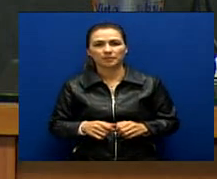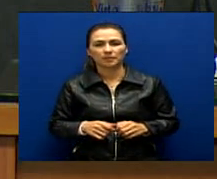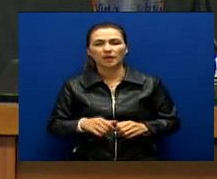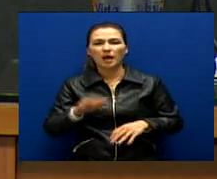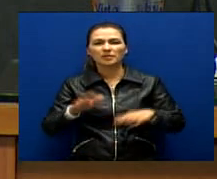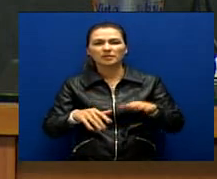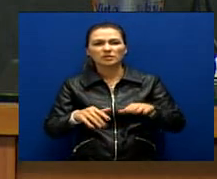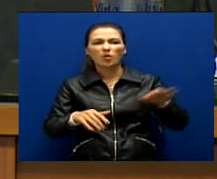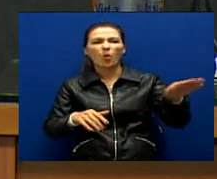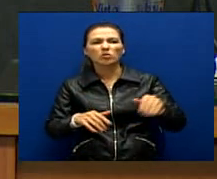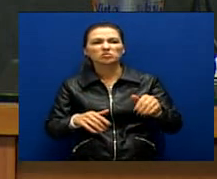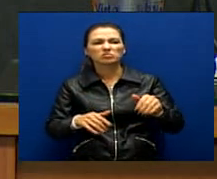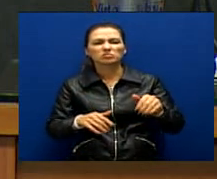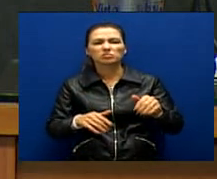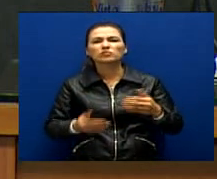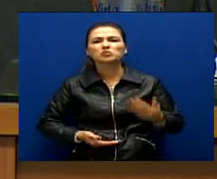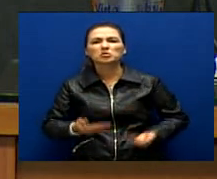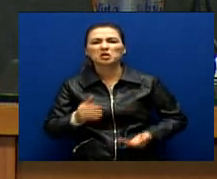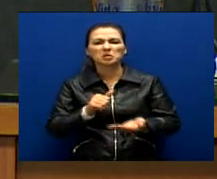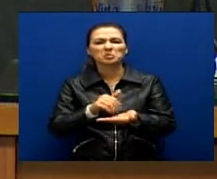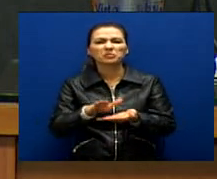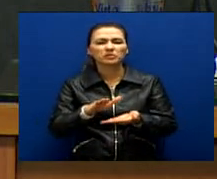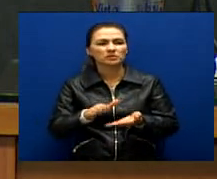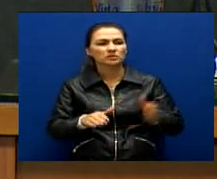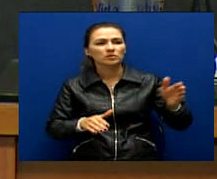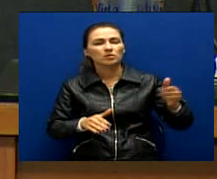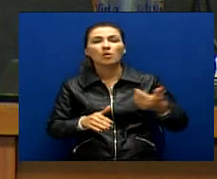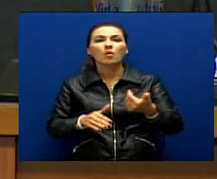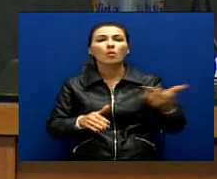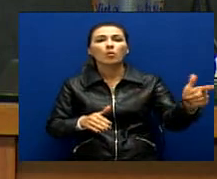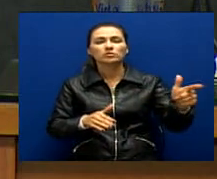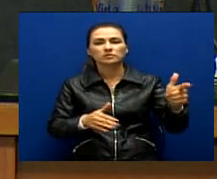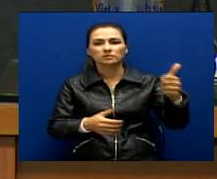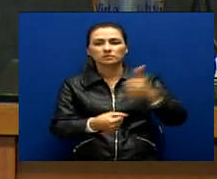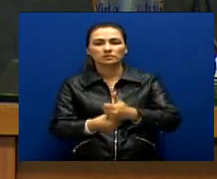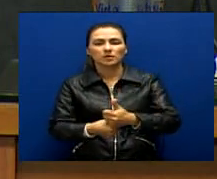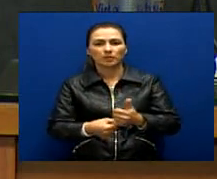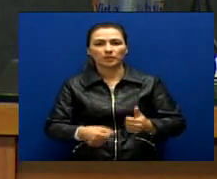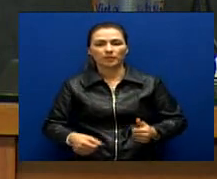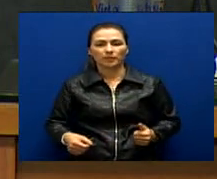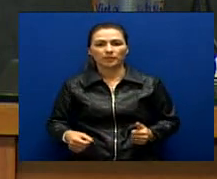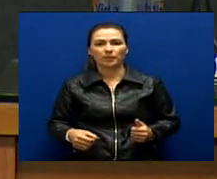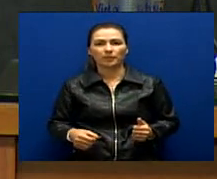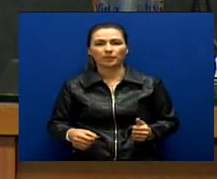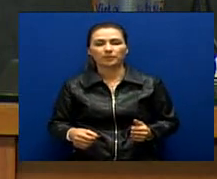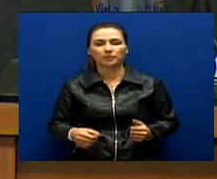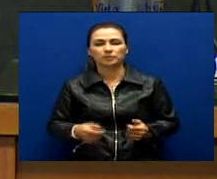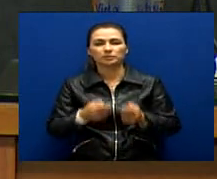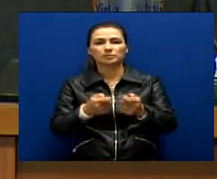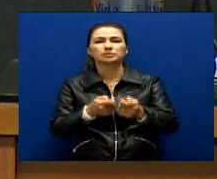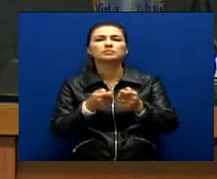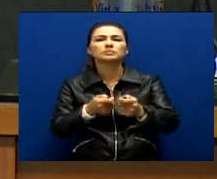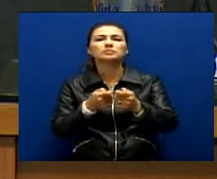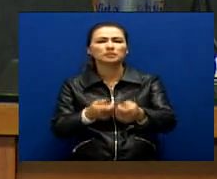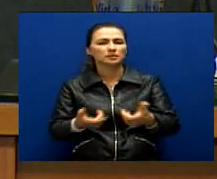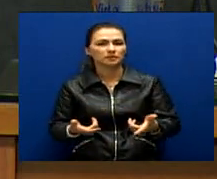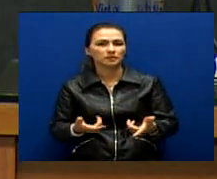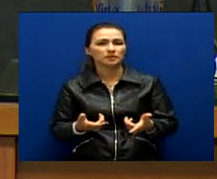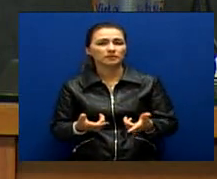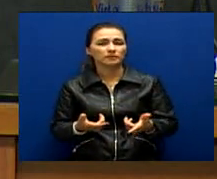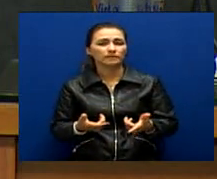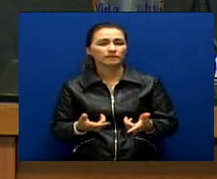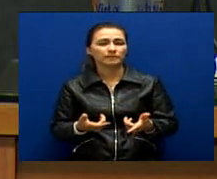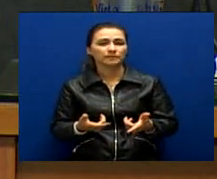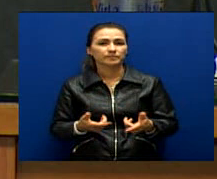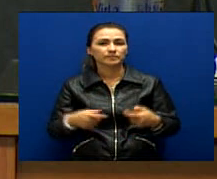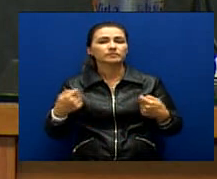enxergar só não estou falando para não enxergar o indivíduo devido também tem que ser olhado com cuidado comprado de alguma forma humanizada